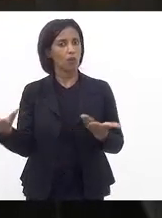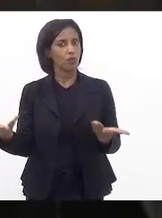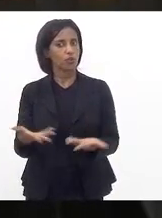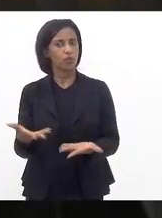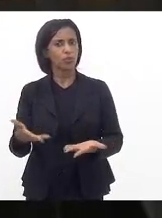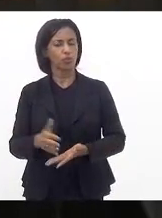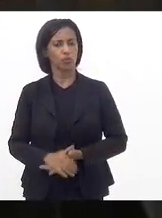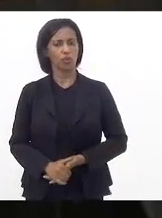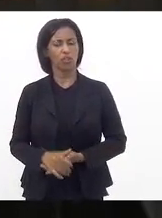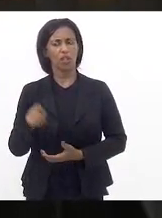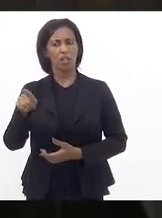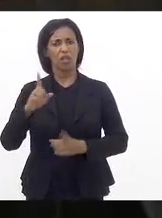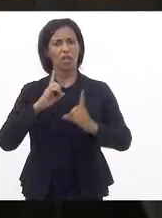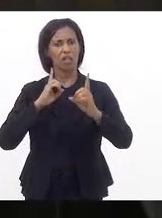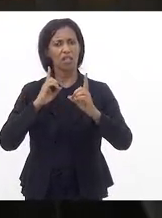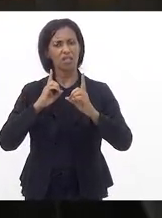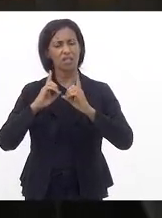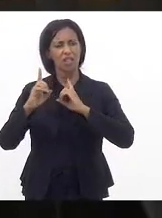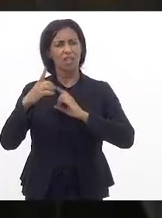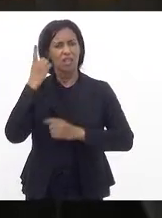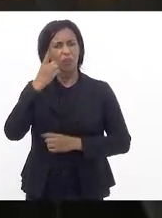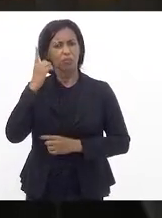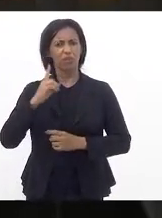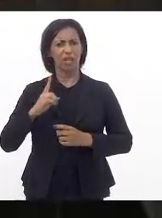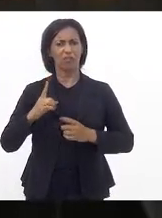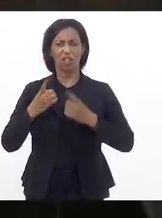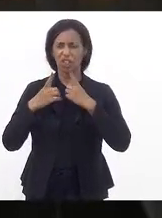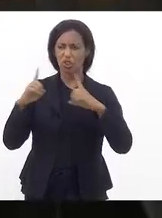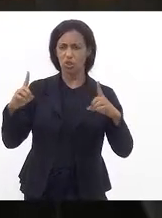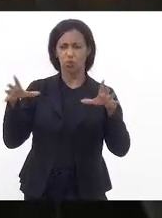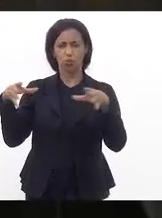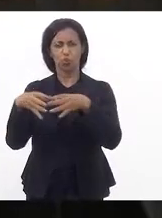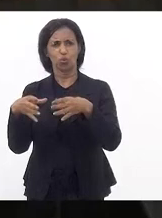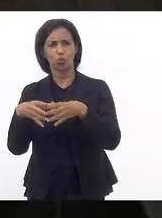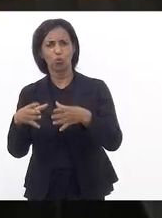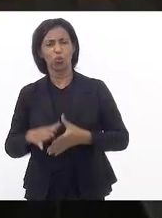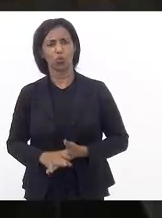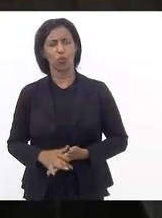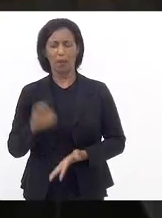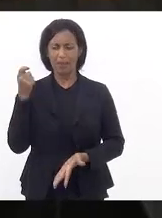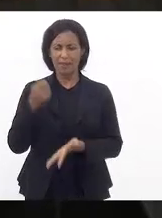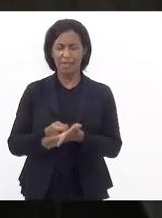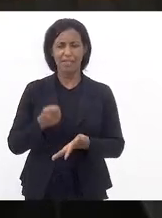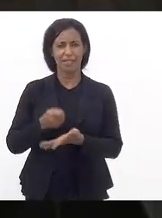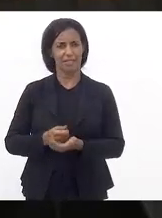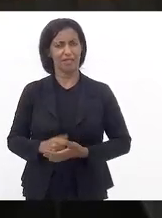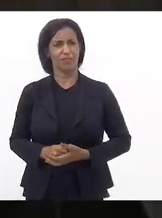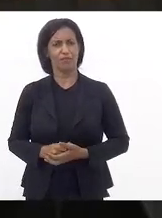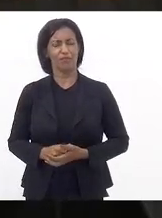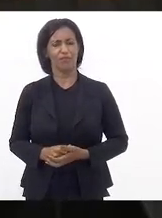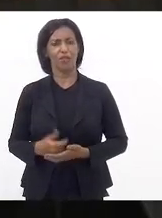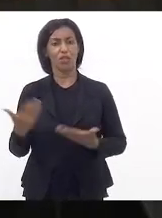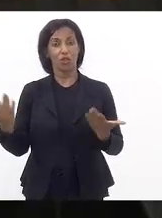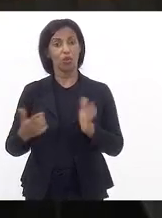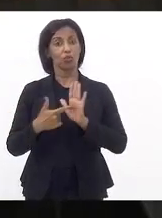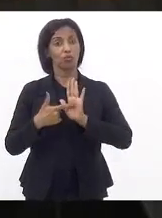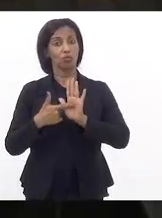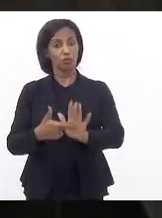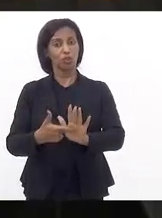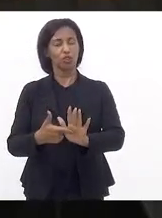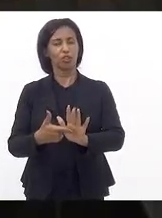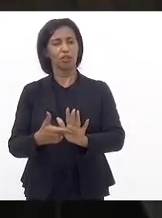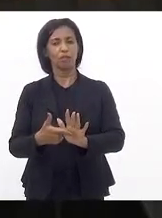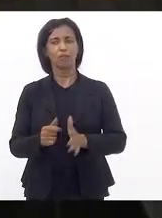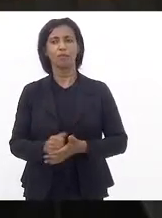hoje esse deputado ele discutir no grupo é uma coisa assim intensiva e hoje nós mostramos